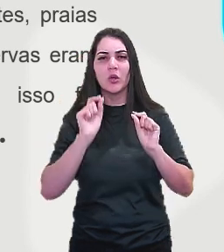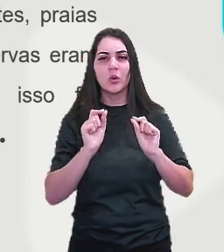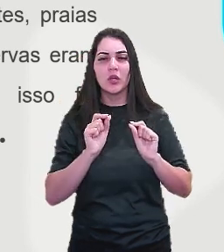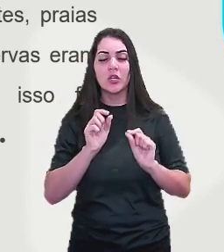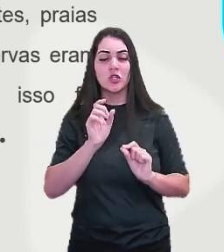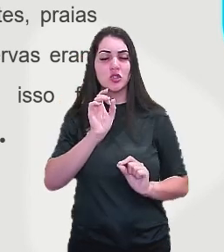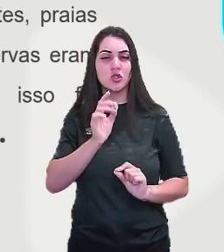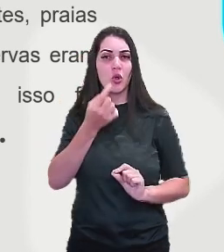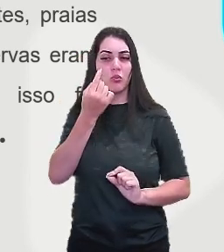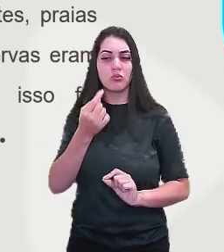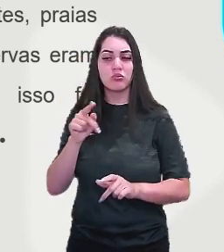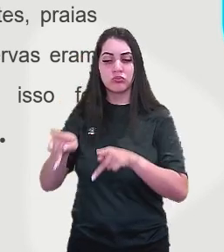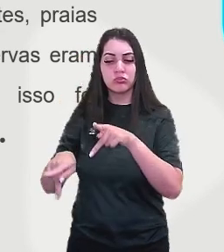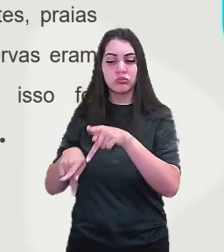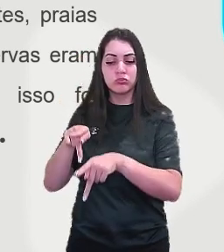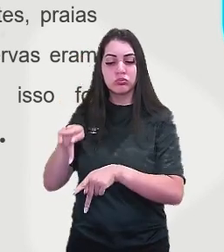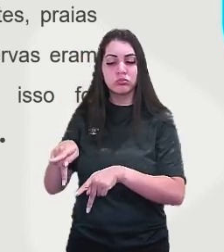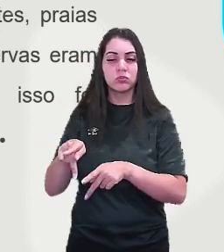único povo,